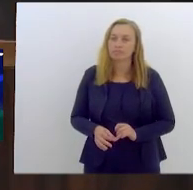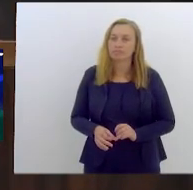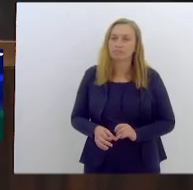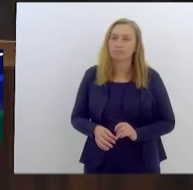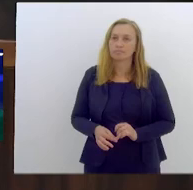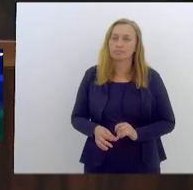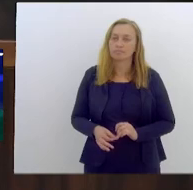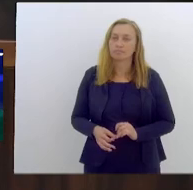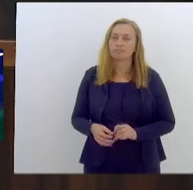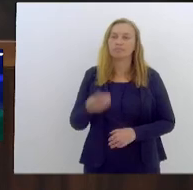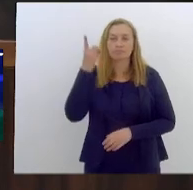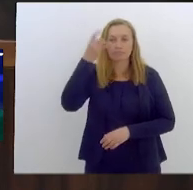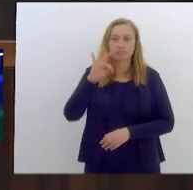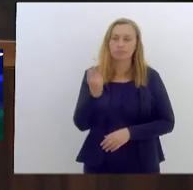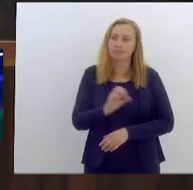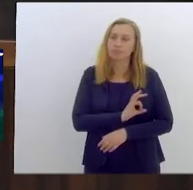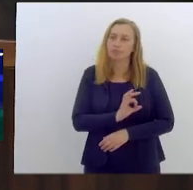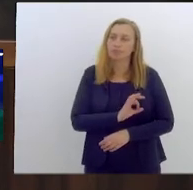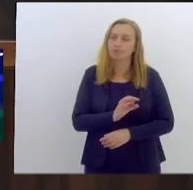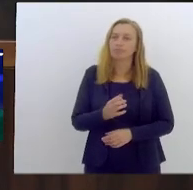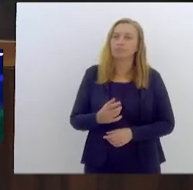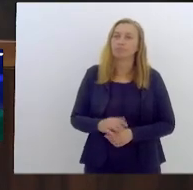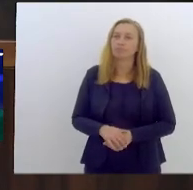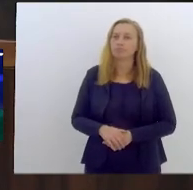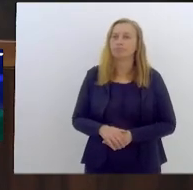Abstenção da deputada Marta Rocha ao projeto 1467.